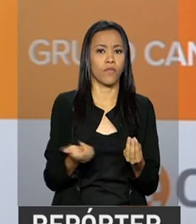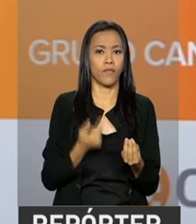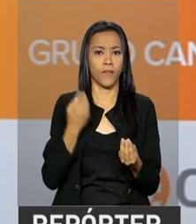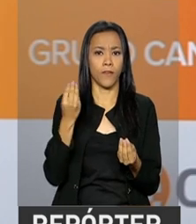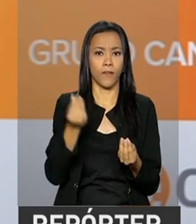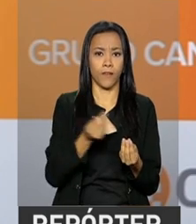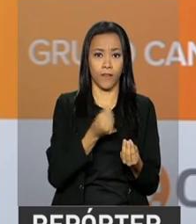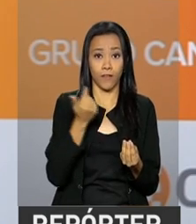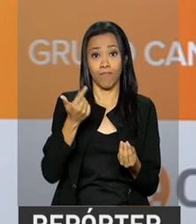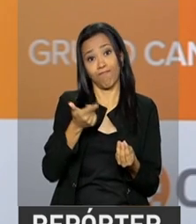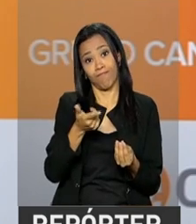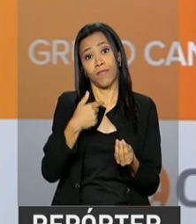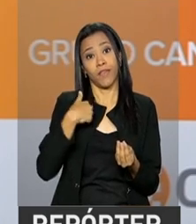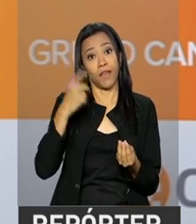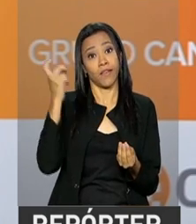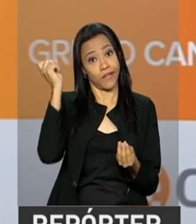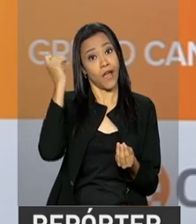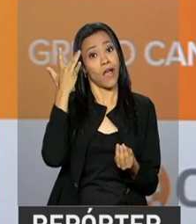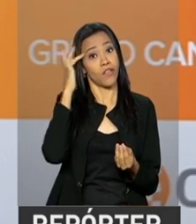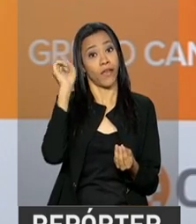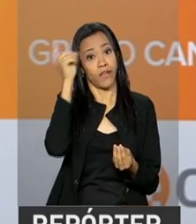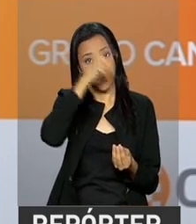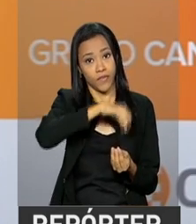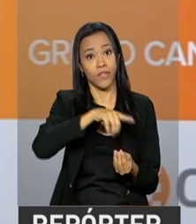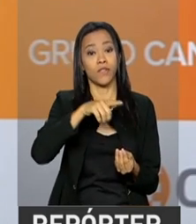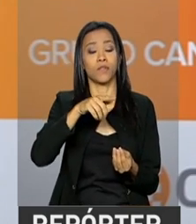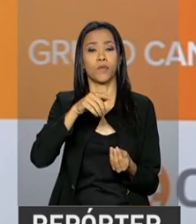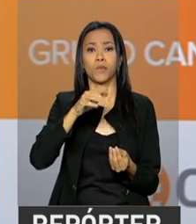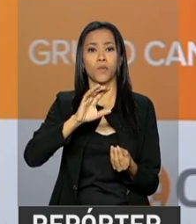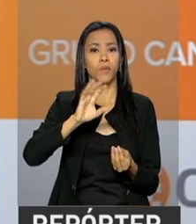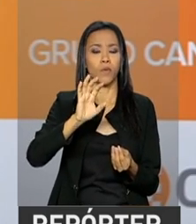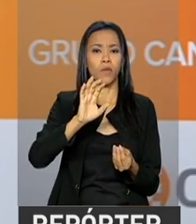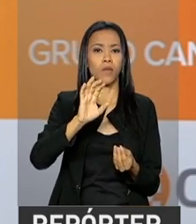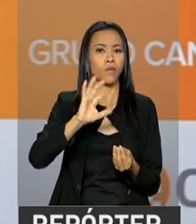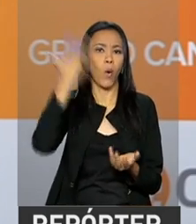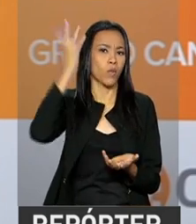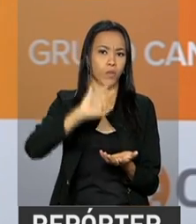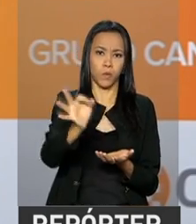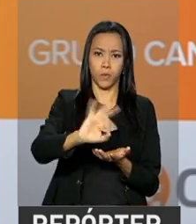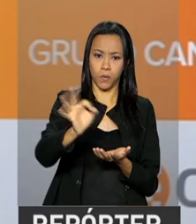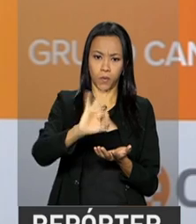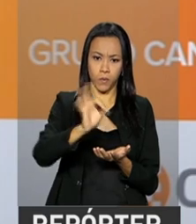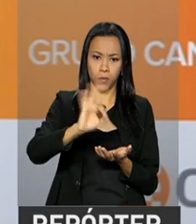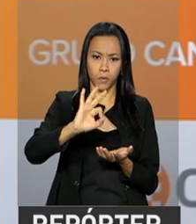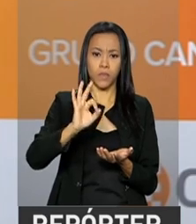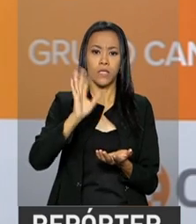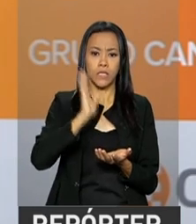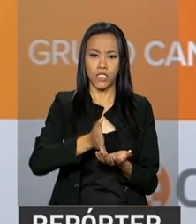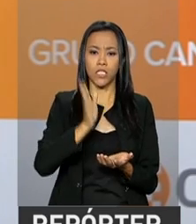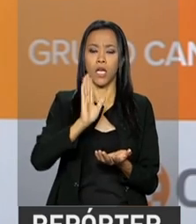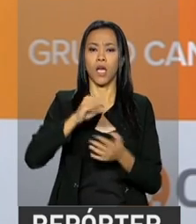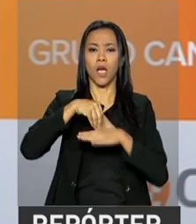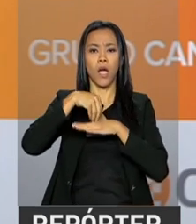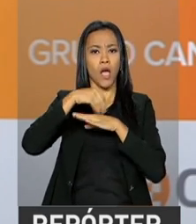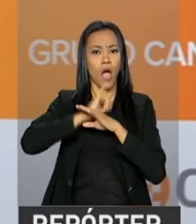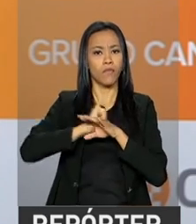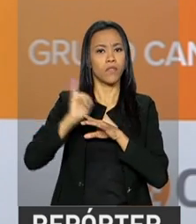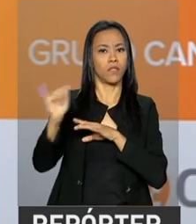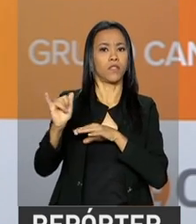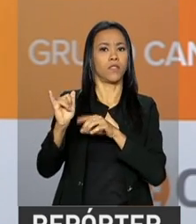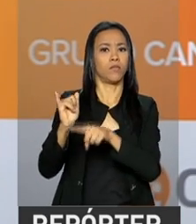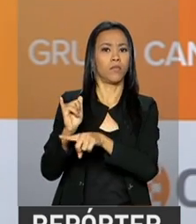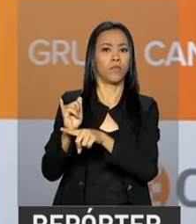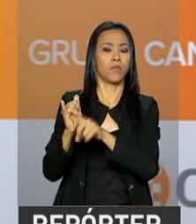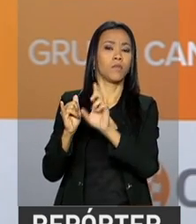leilão que nós achávamos que era difícil. Isso de fato não aconteceu. O timing está correndo. Nós comunicamos à CEMIG.